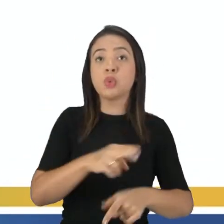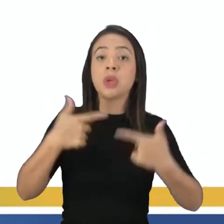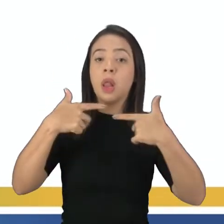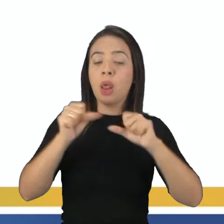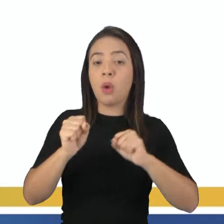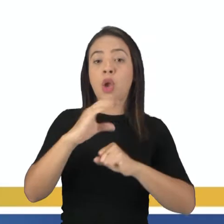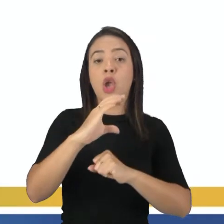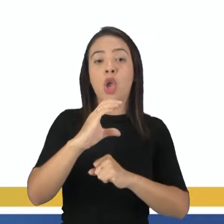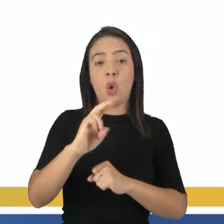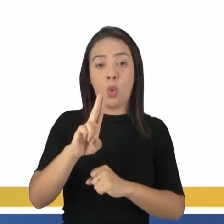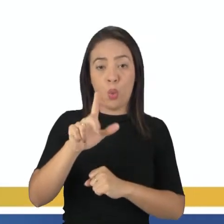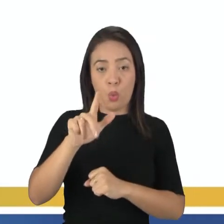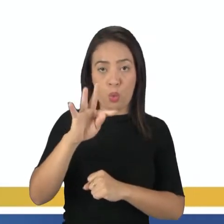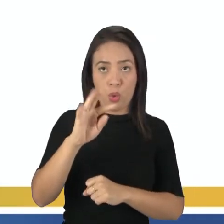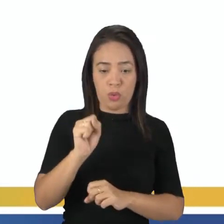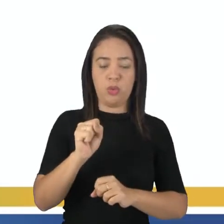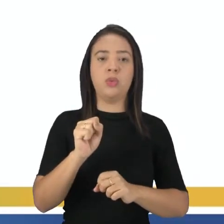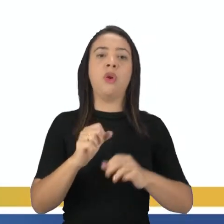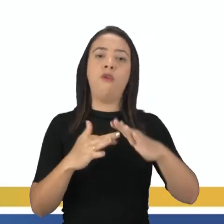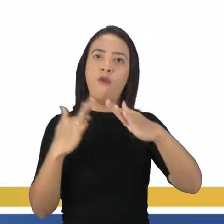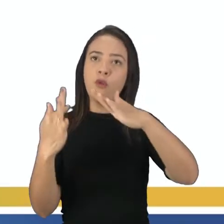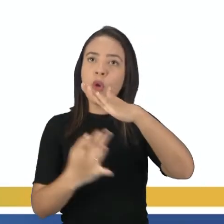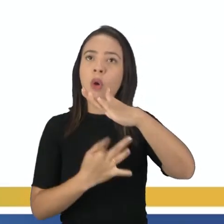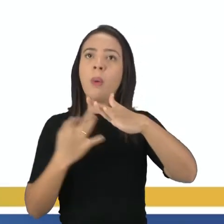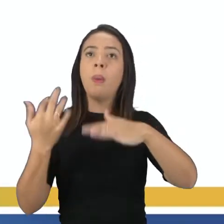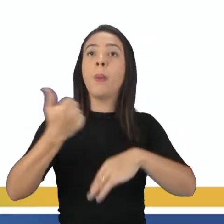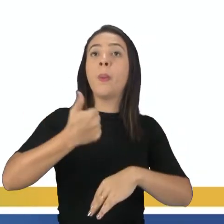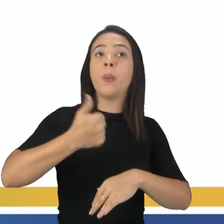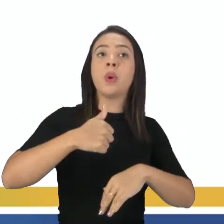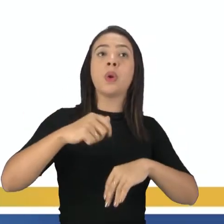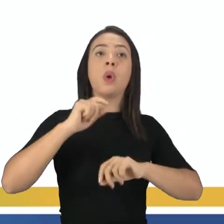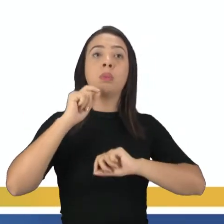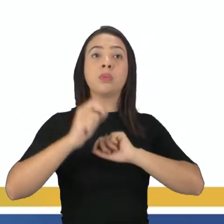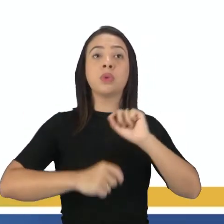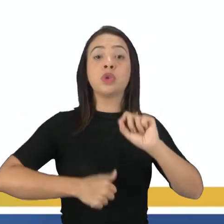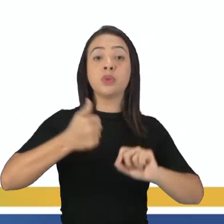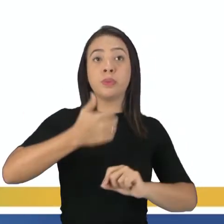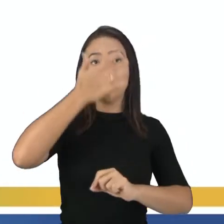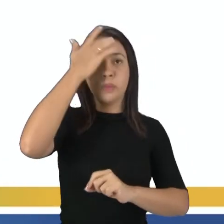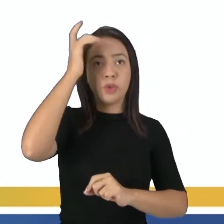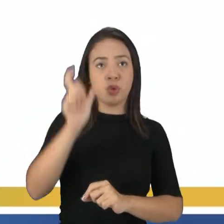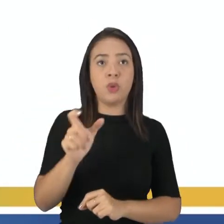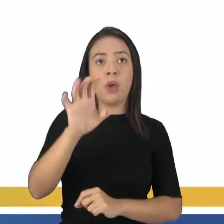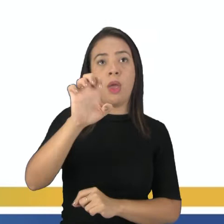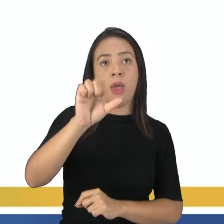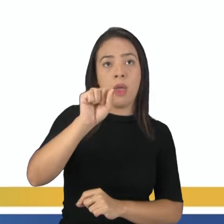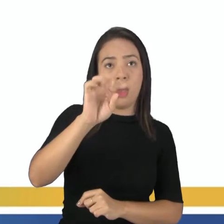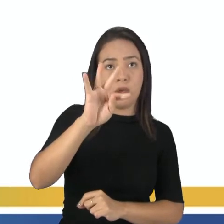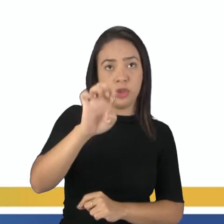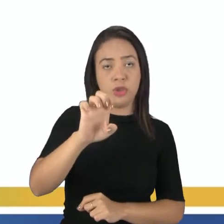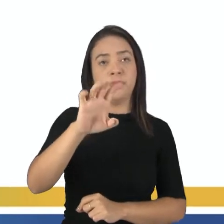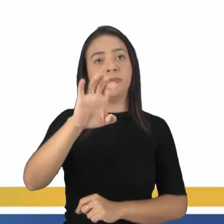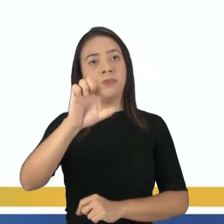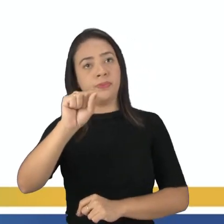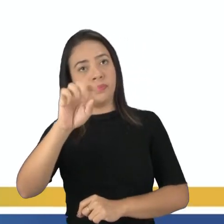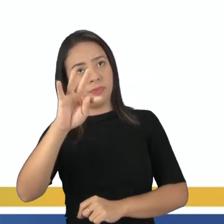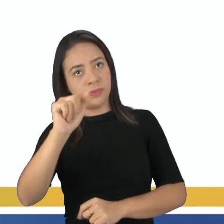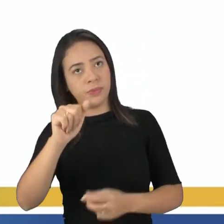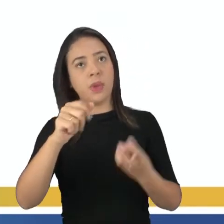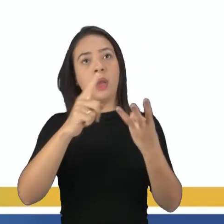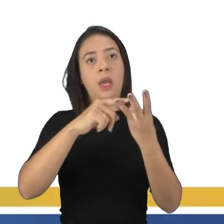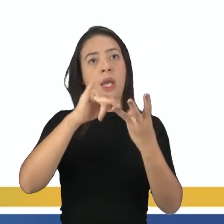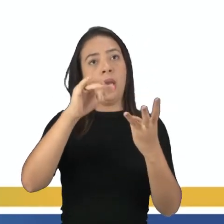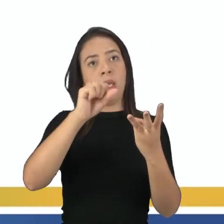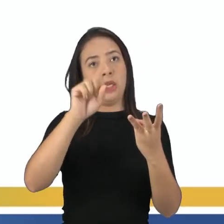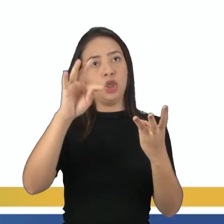culta, formal, os pronomes demonstrativos de primeira pessoa, que são este, esta e isto, funcionam como